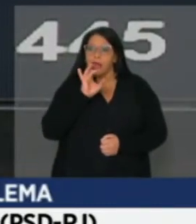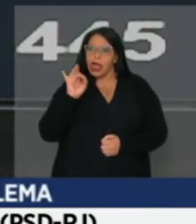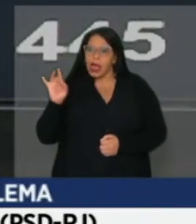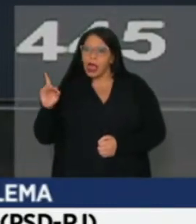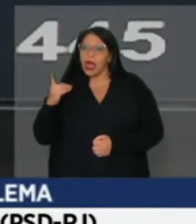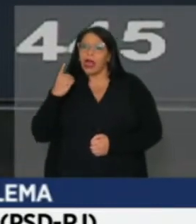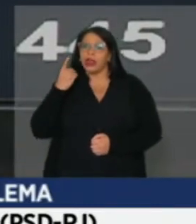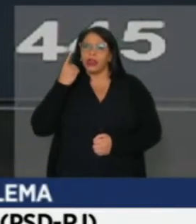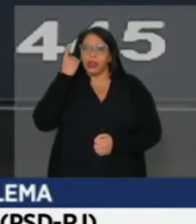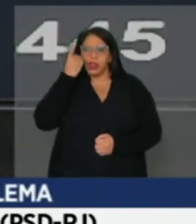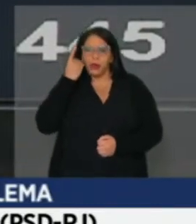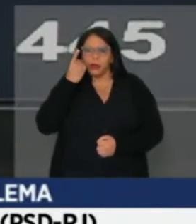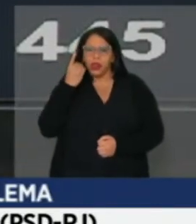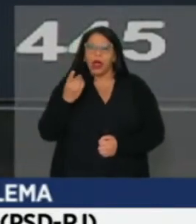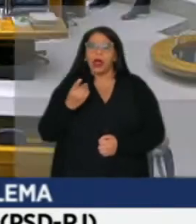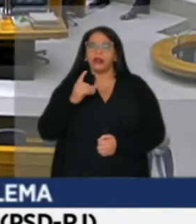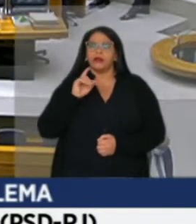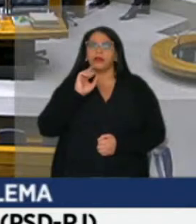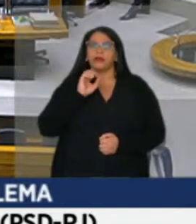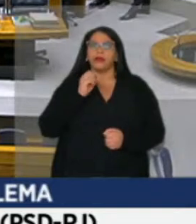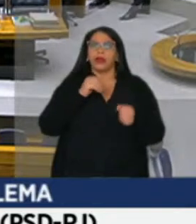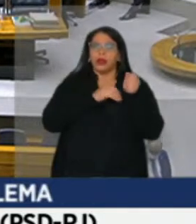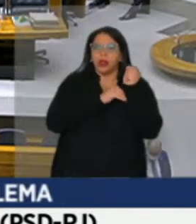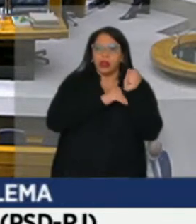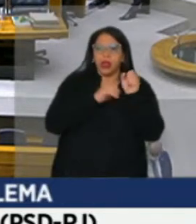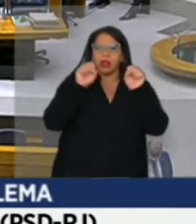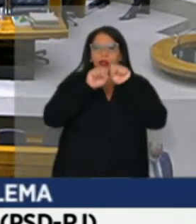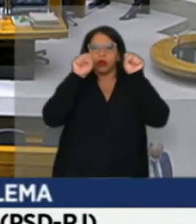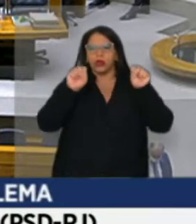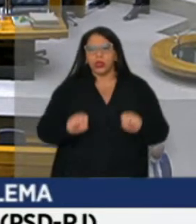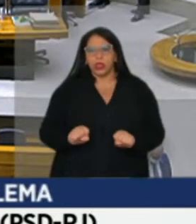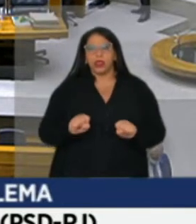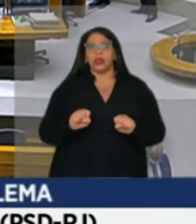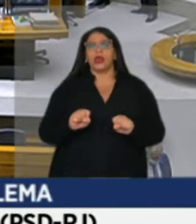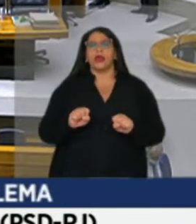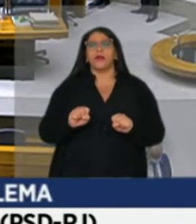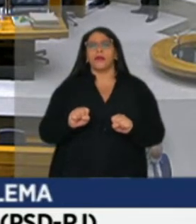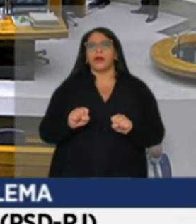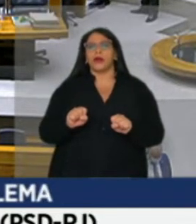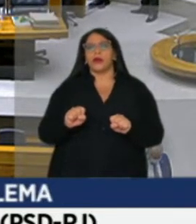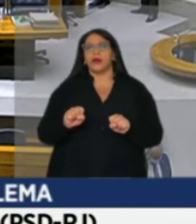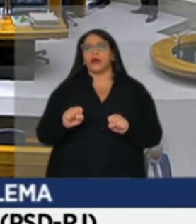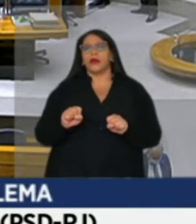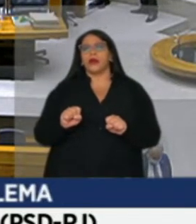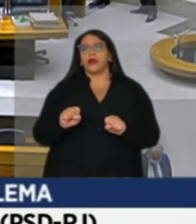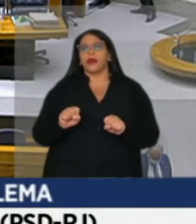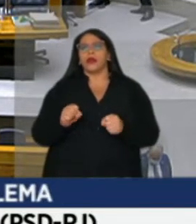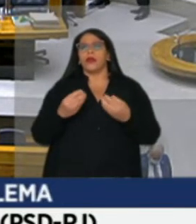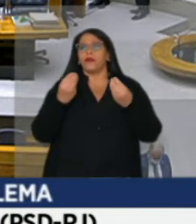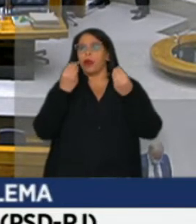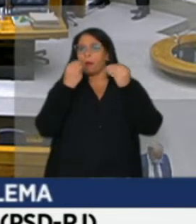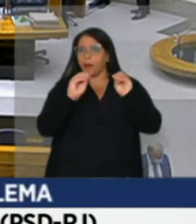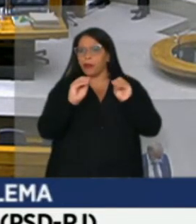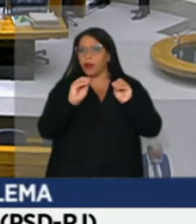expressam o seu voto por meio do sistema Infoleg, que fica registrado e